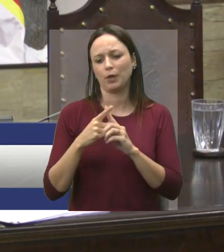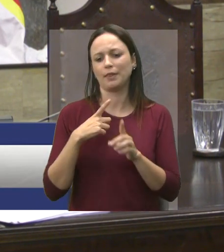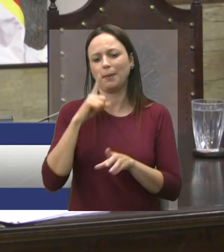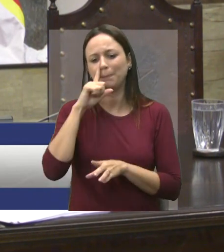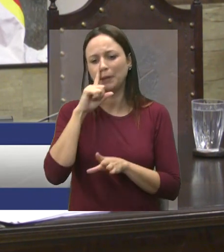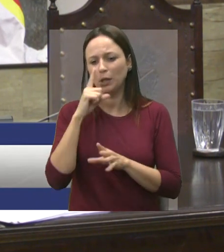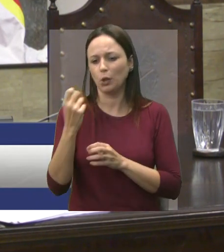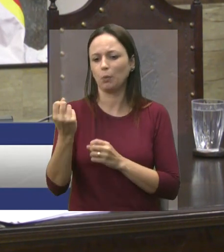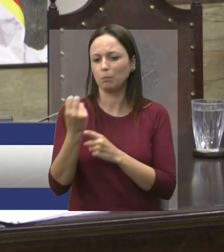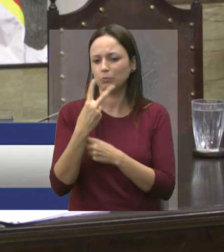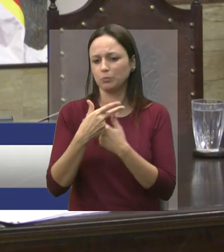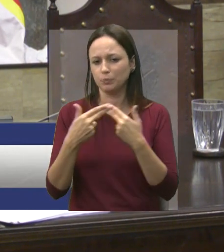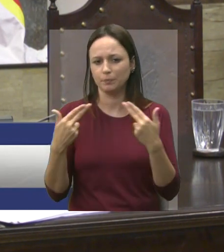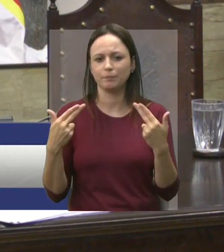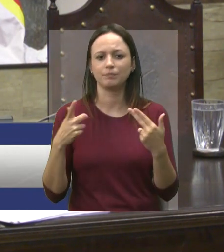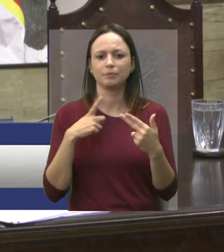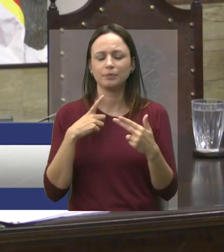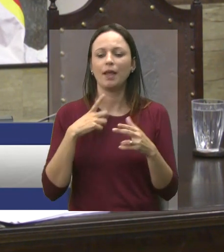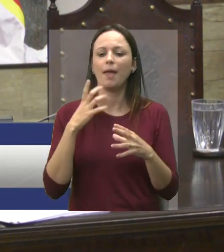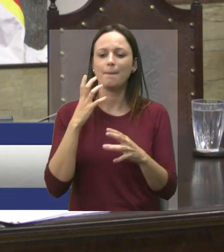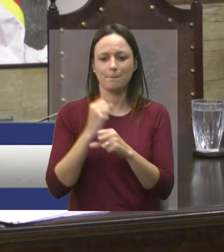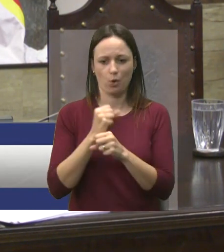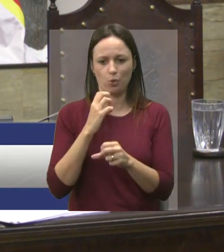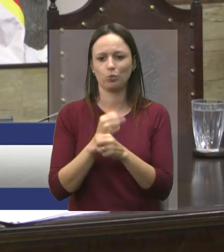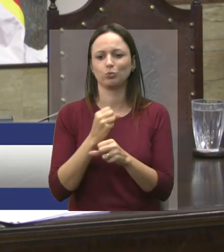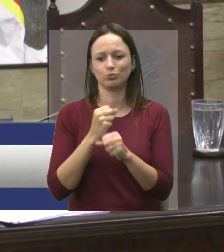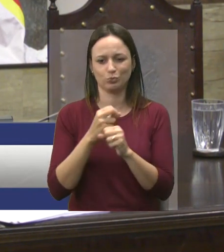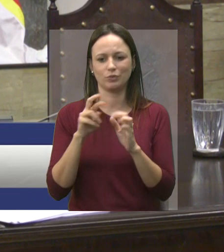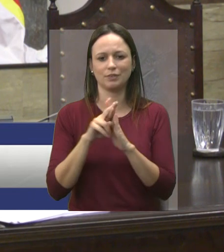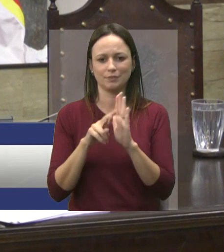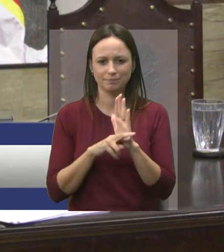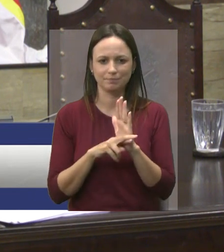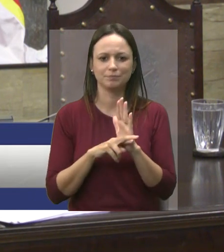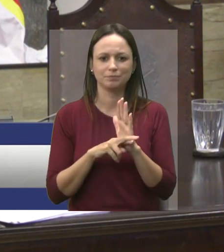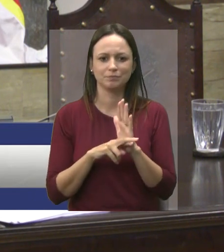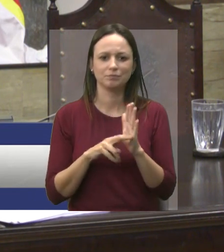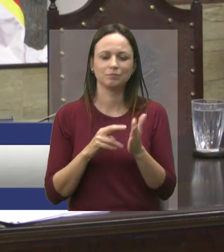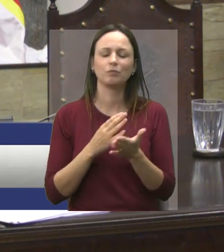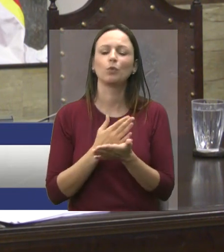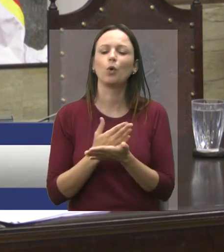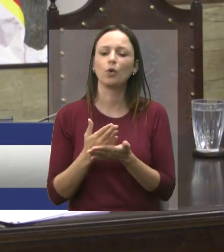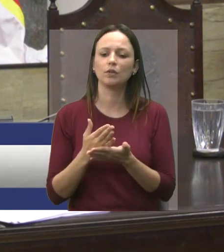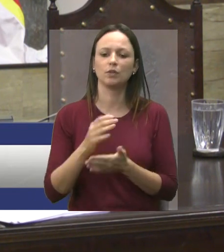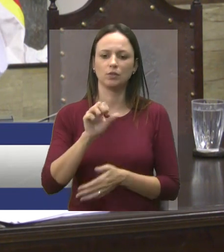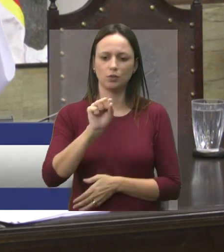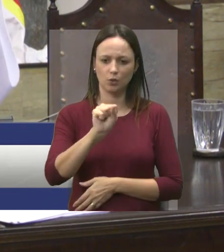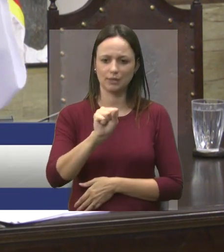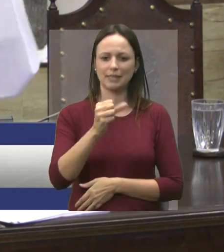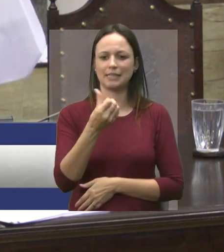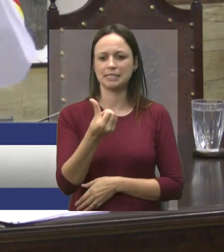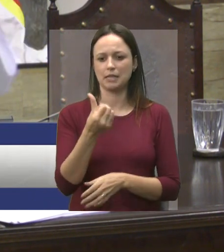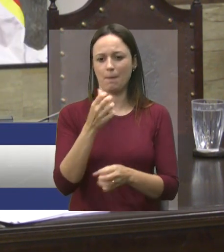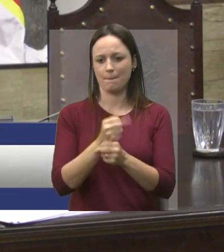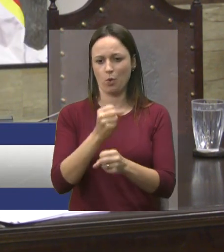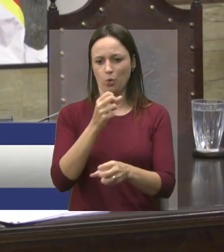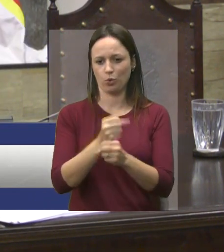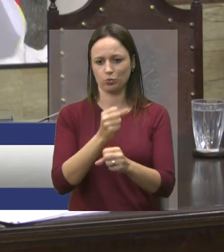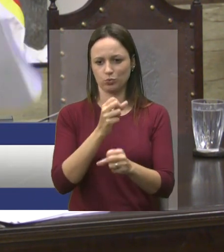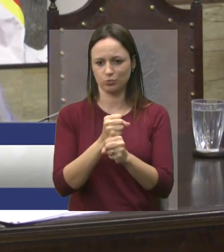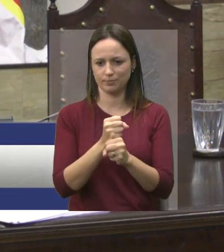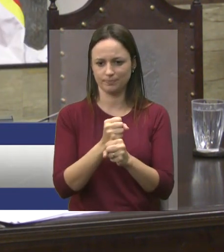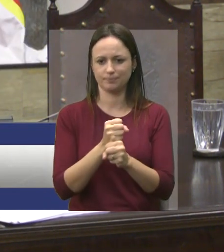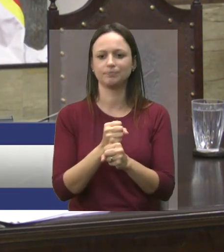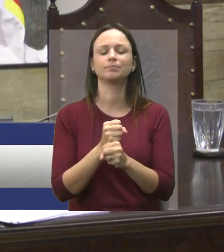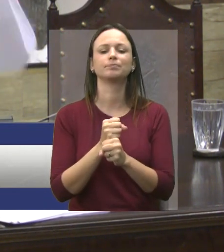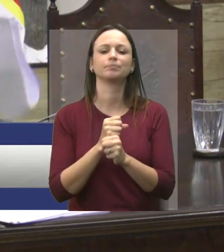vai existir uma regra de ponto, que começa com 86 pontos. E também